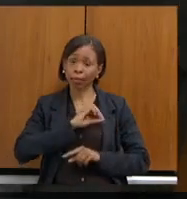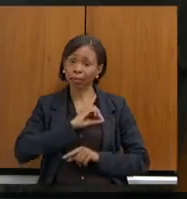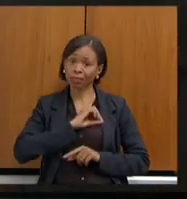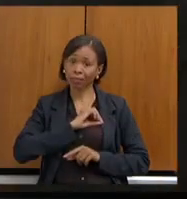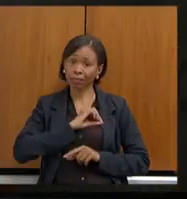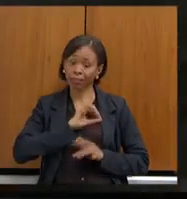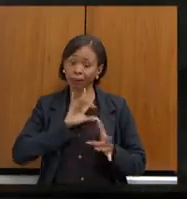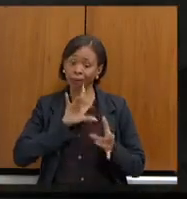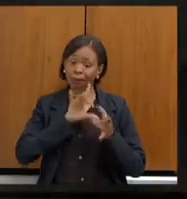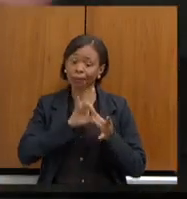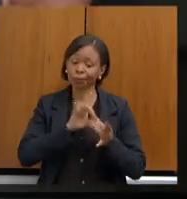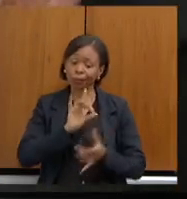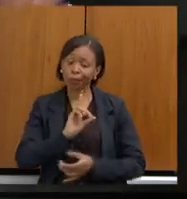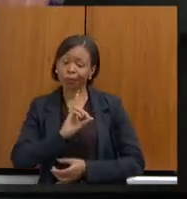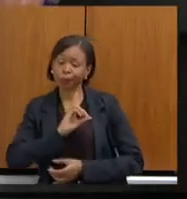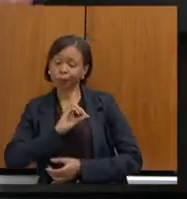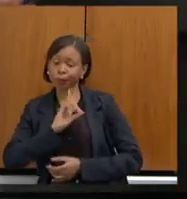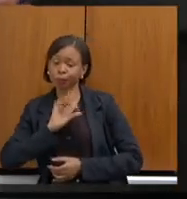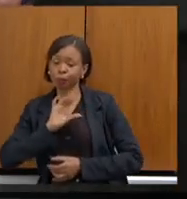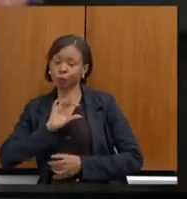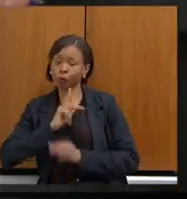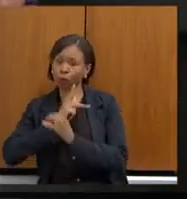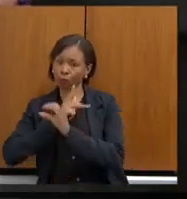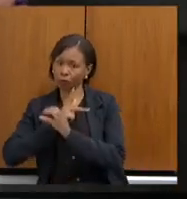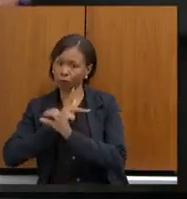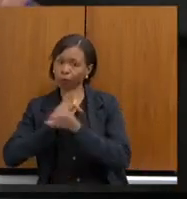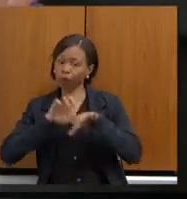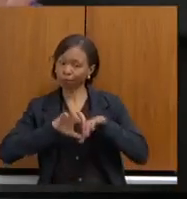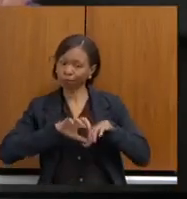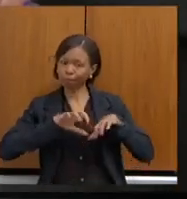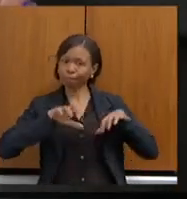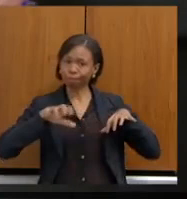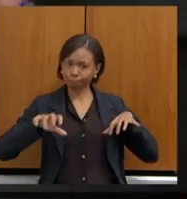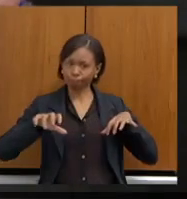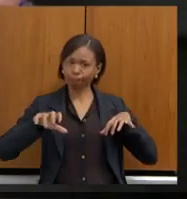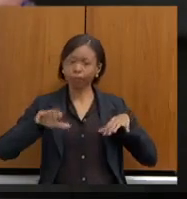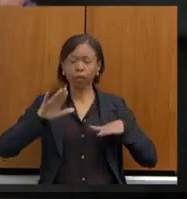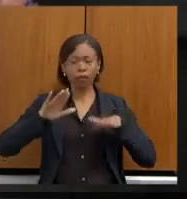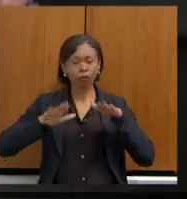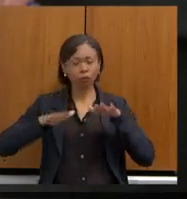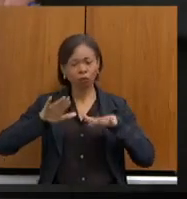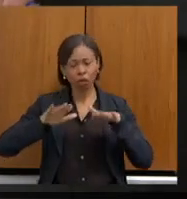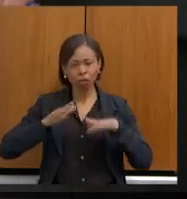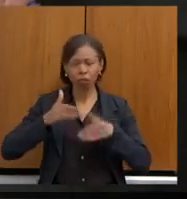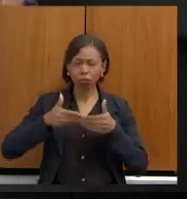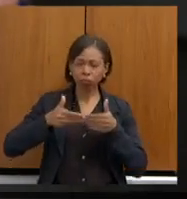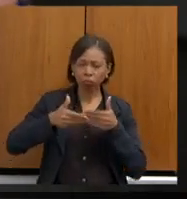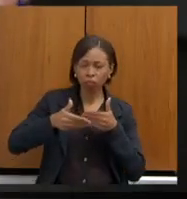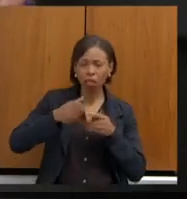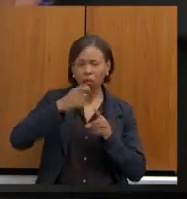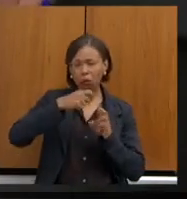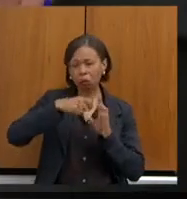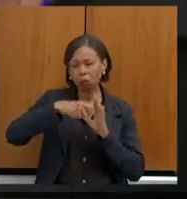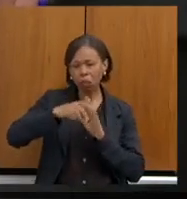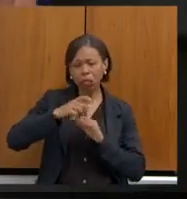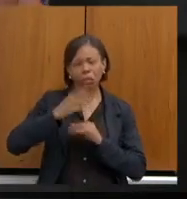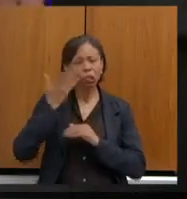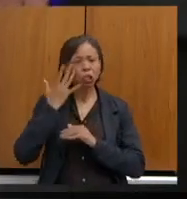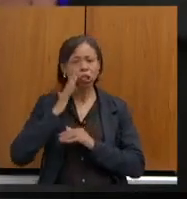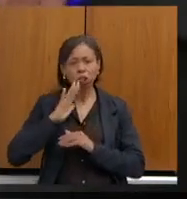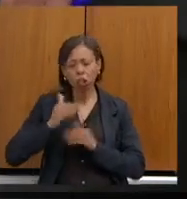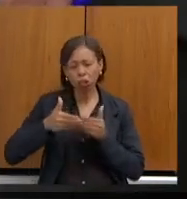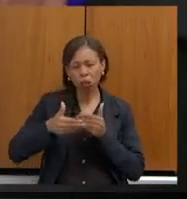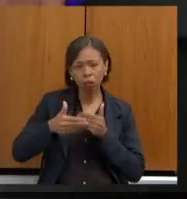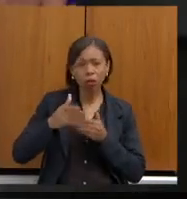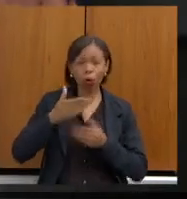então a perspectiva de que o governo os próximos os dias ao mês quem sabe encaminho para essa casa para